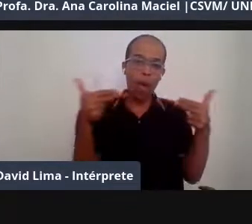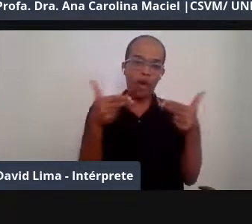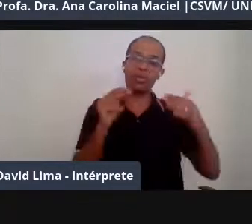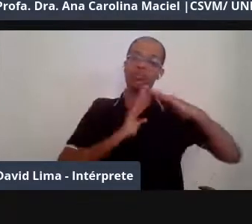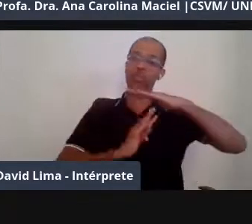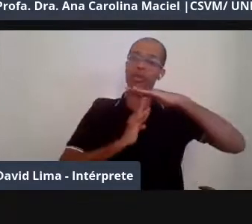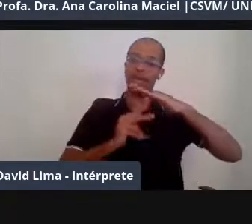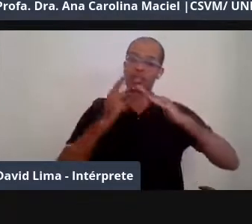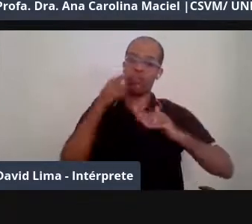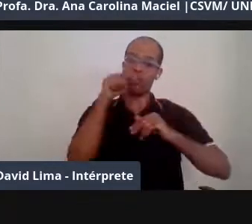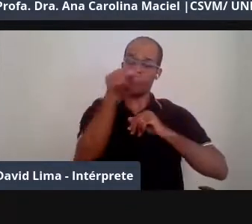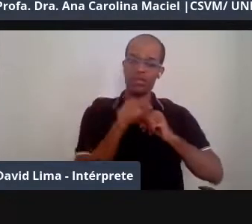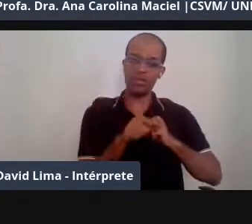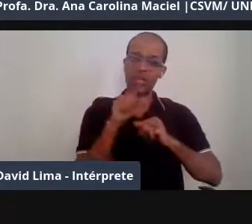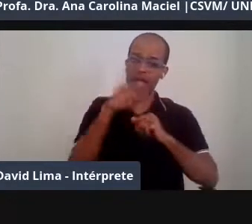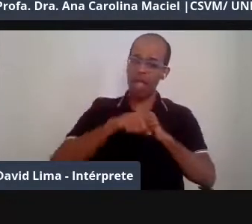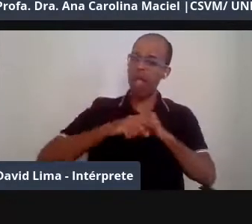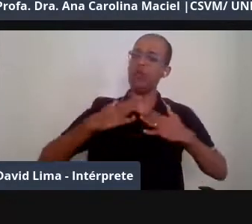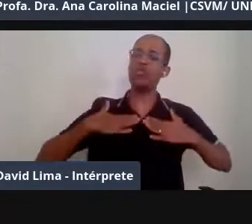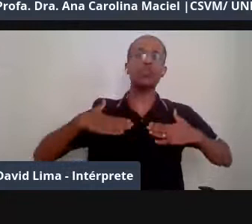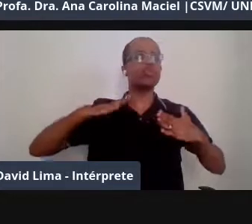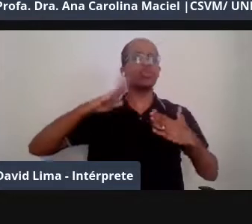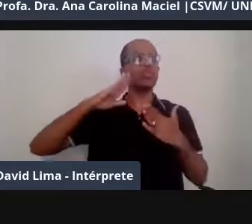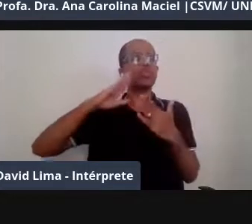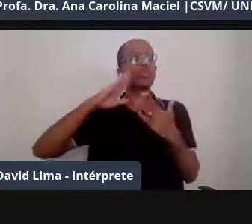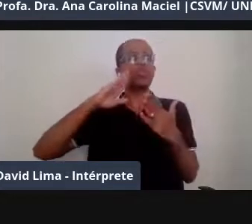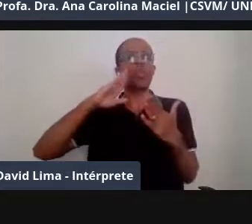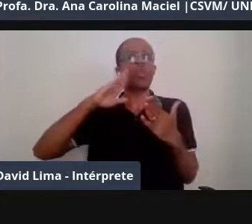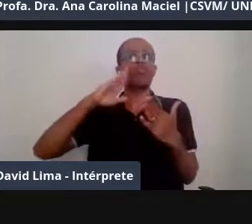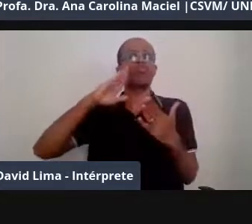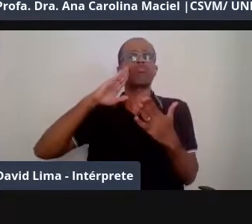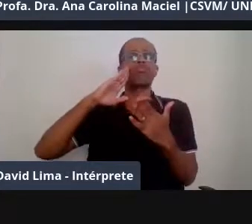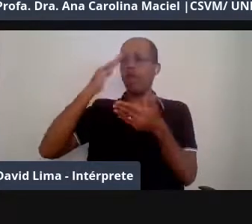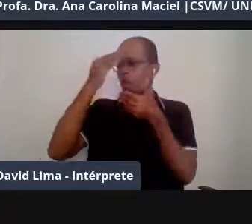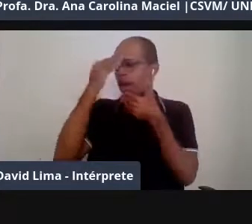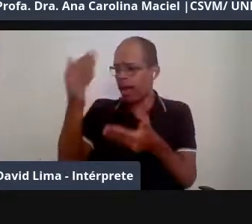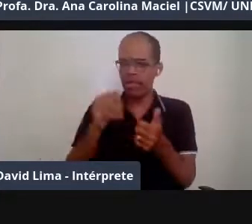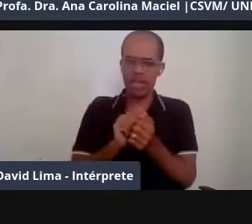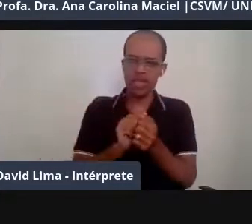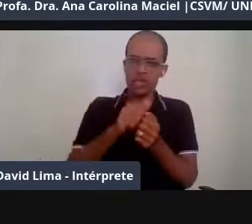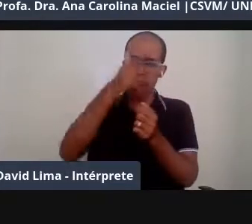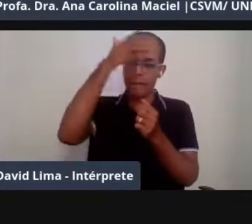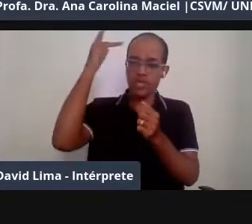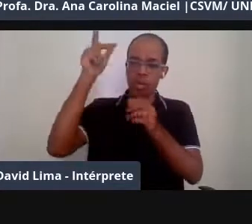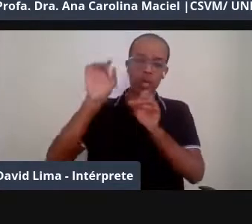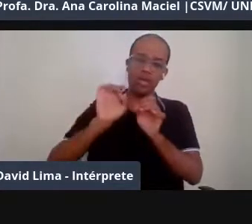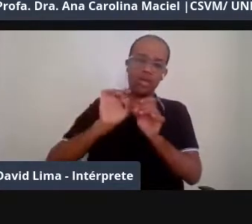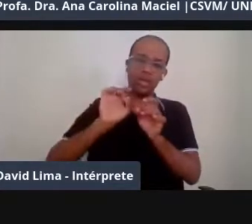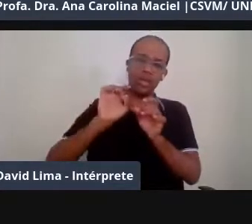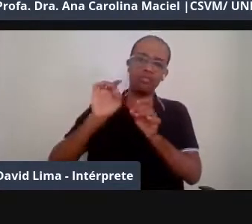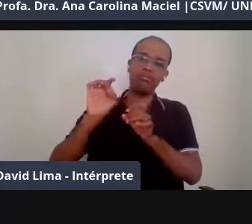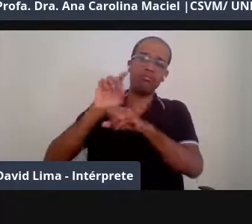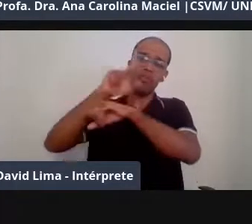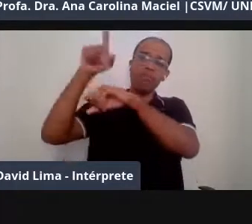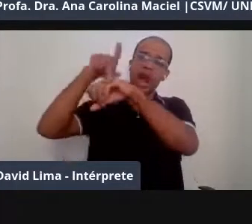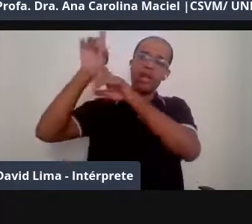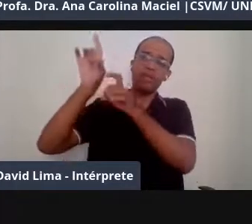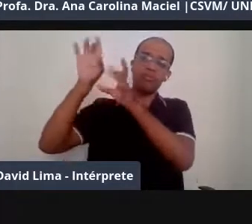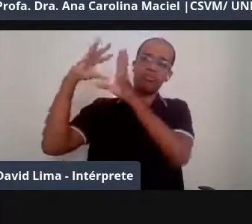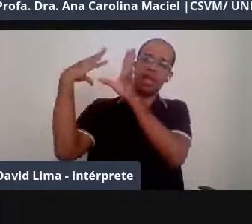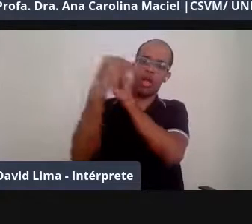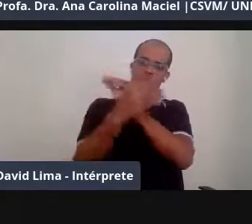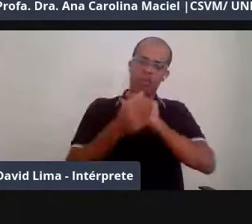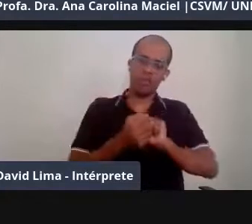para vocês, sou imigrante muito grato, aquele sujeito que saiu da Síria. Veja o que a Merkel fez há 2 anos